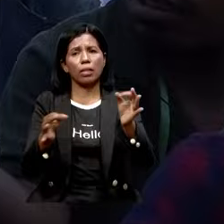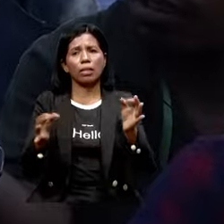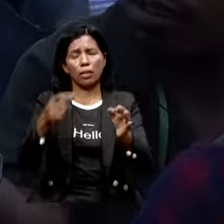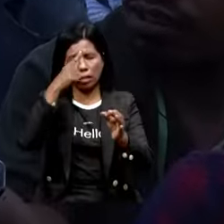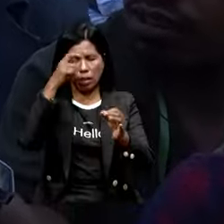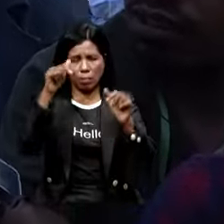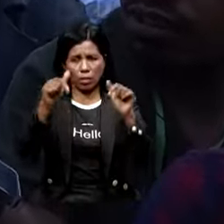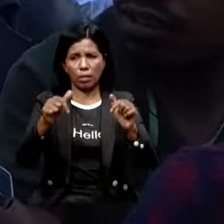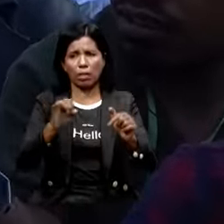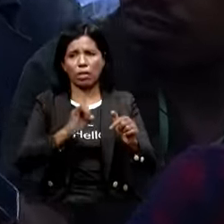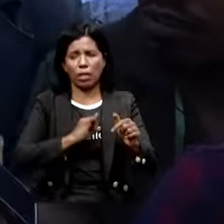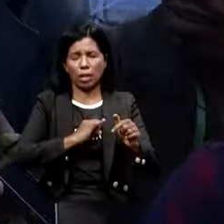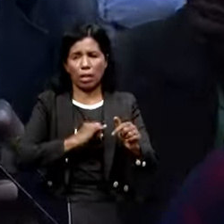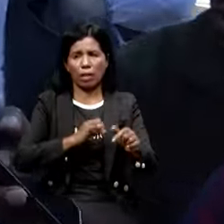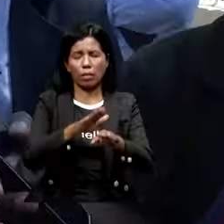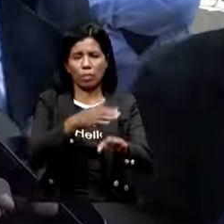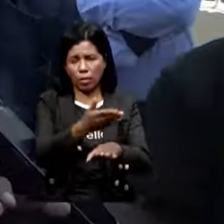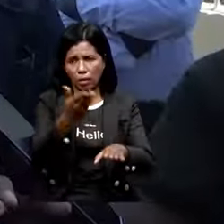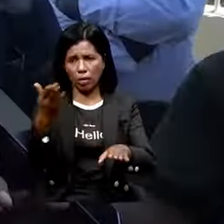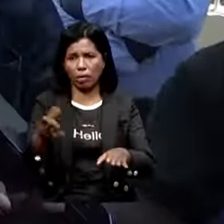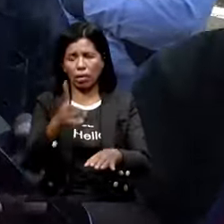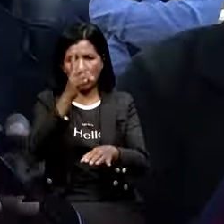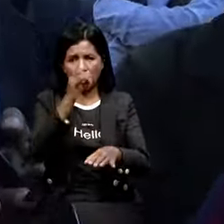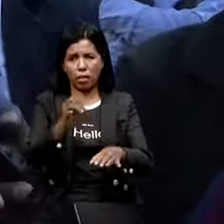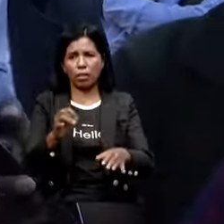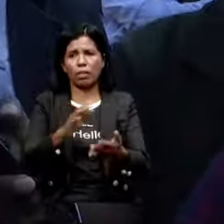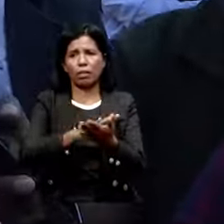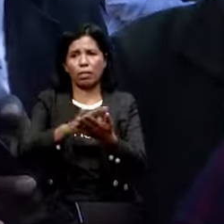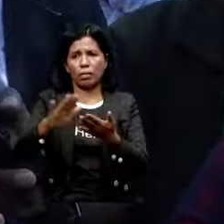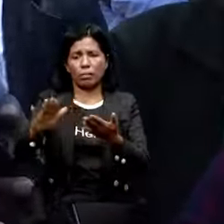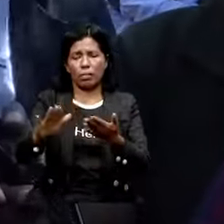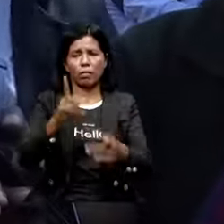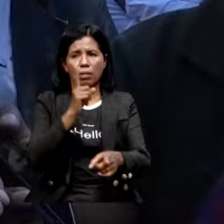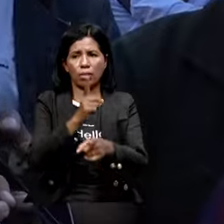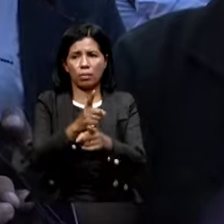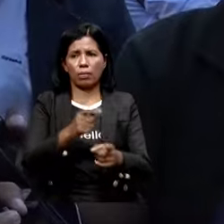de nem, mas garrar o proíbe, ou, diz-lhe agora, Mons liu.